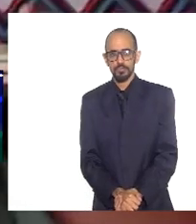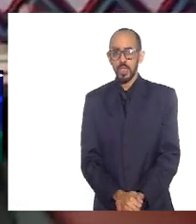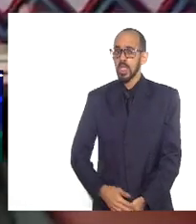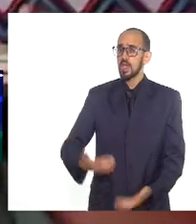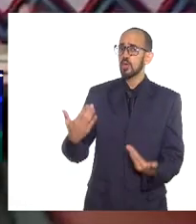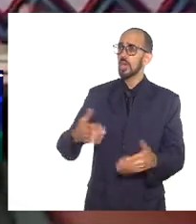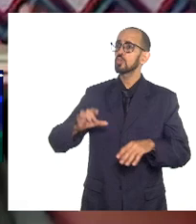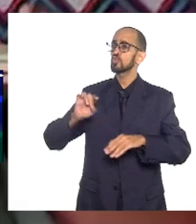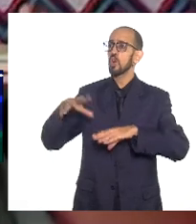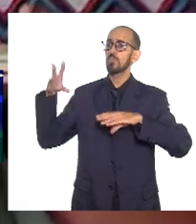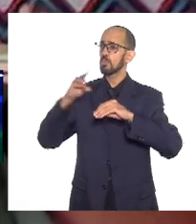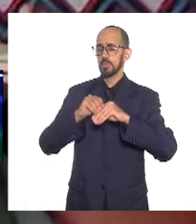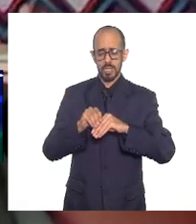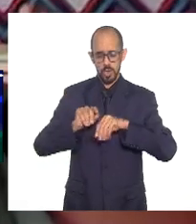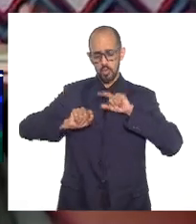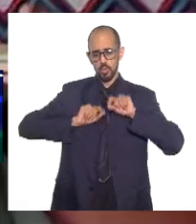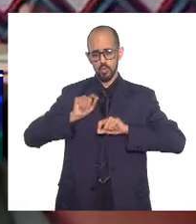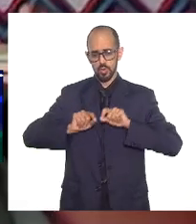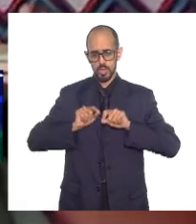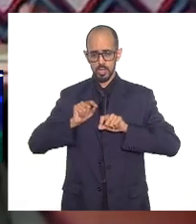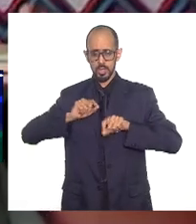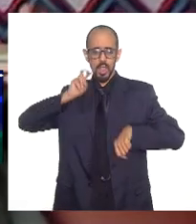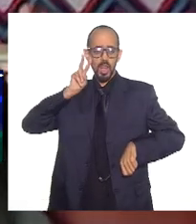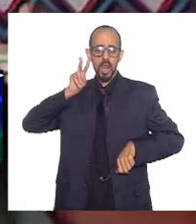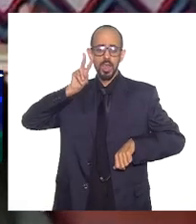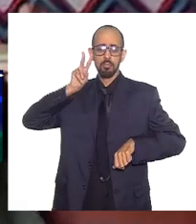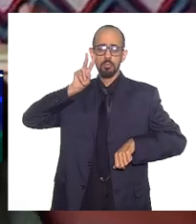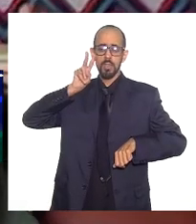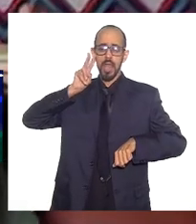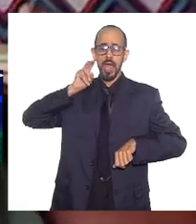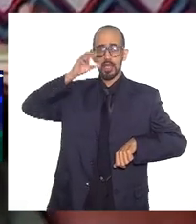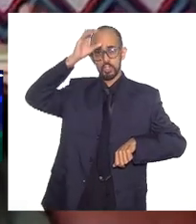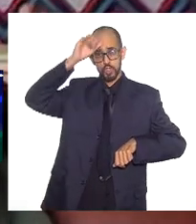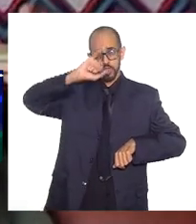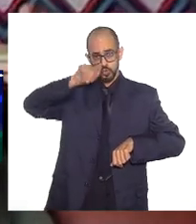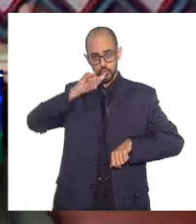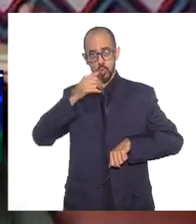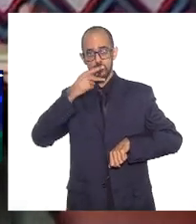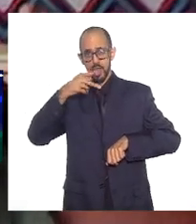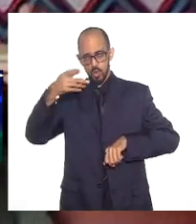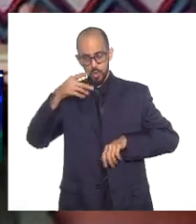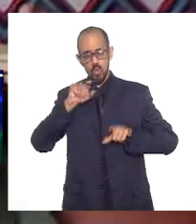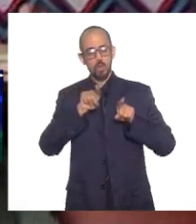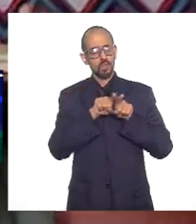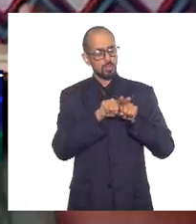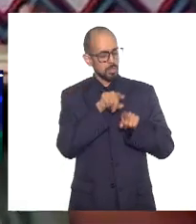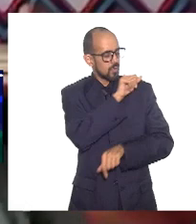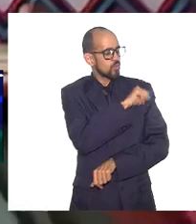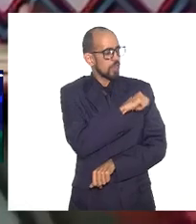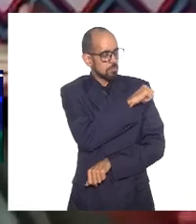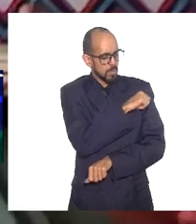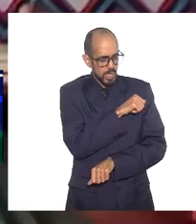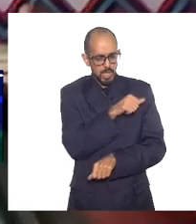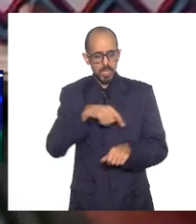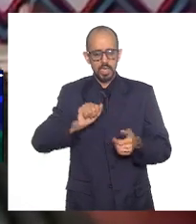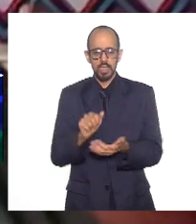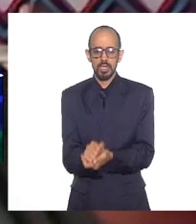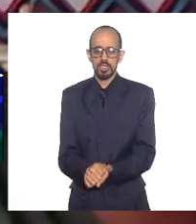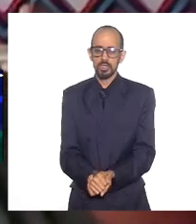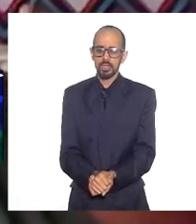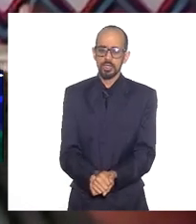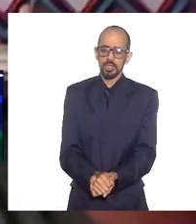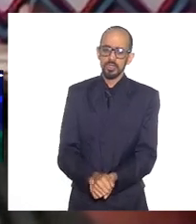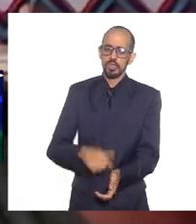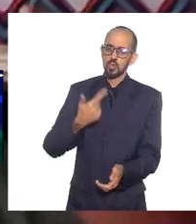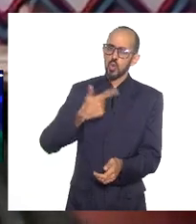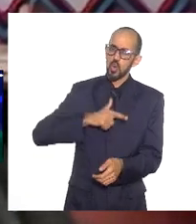reiterar e rememorar aqui uma fala da tia Ju, também da enfermeira Rejane, deputada enfermeira Rejane, duas